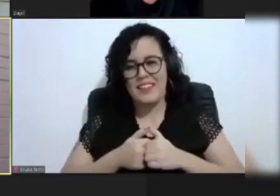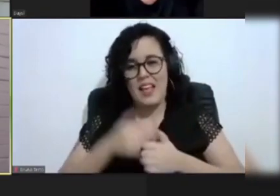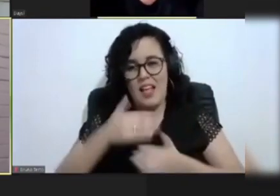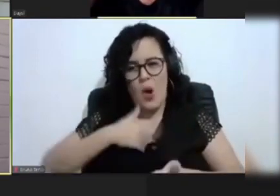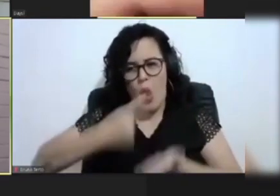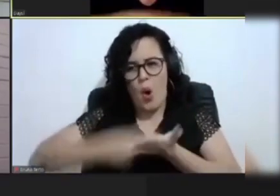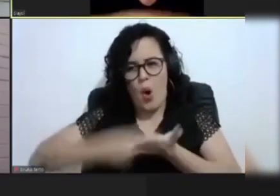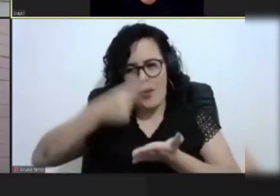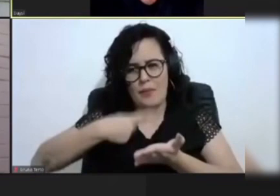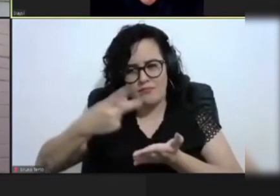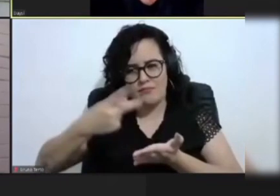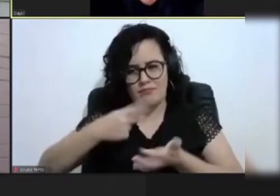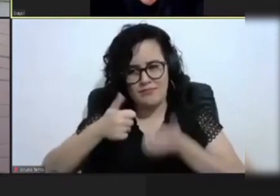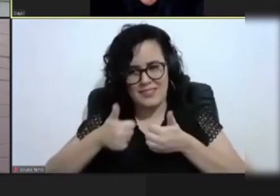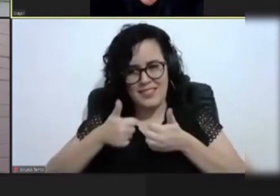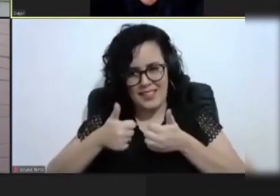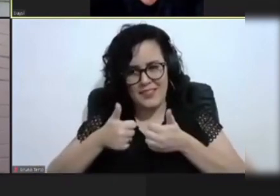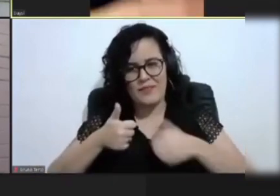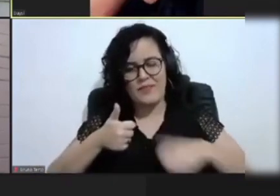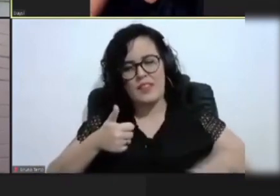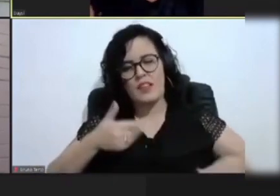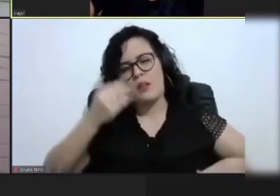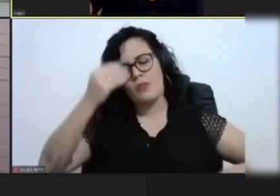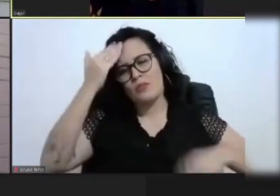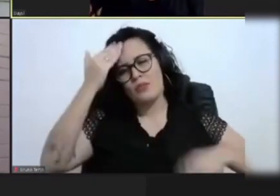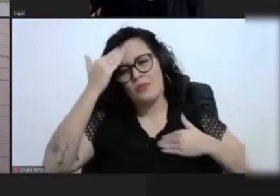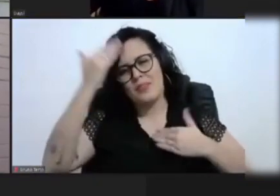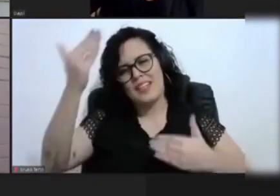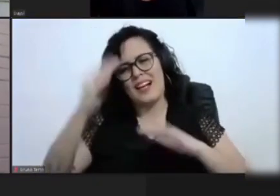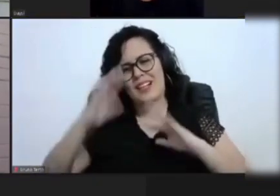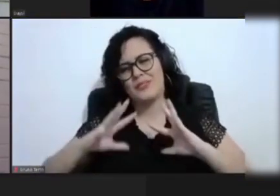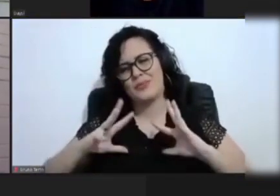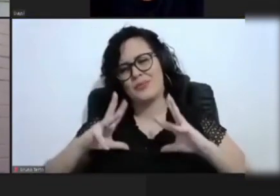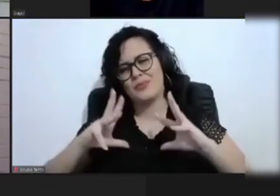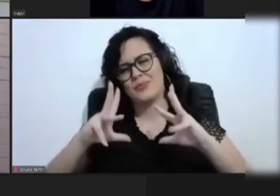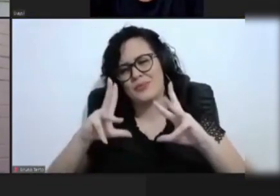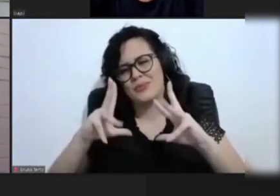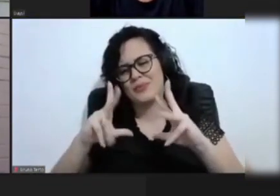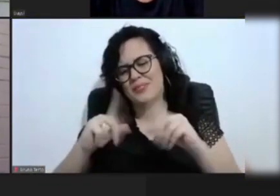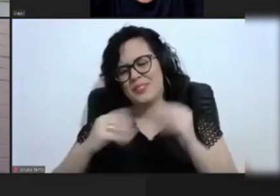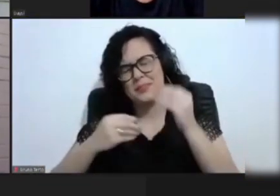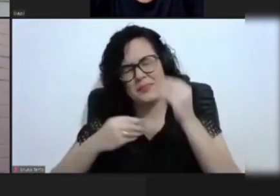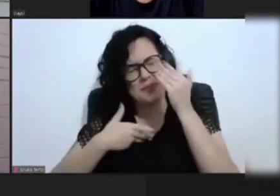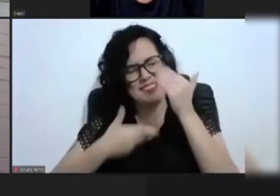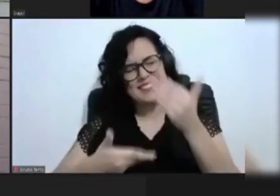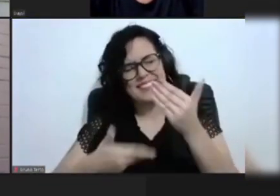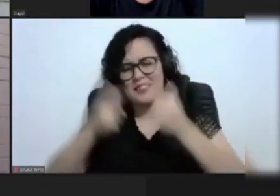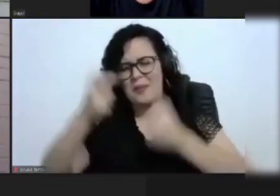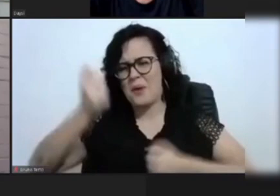você. Gratíssima por todos, por tudo, por ouvir vocês.